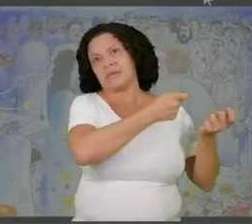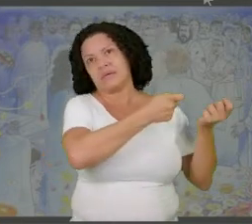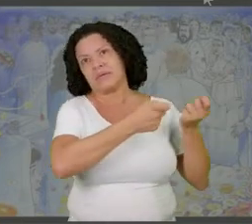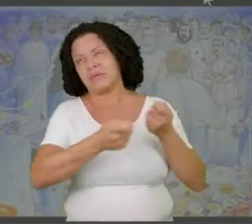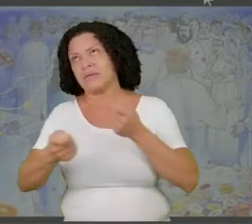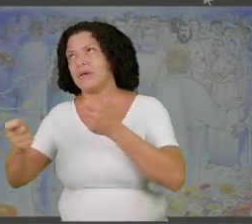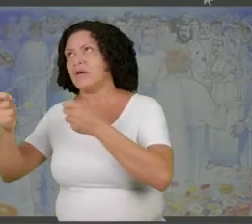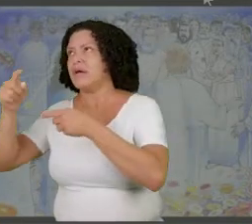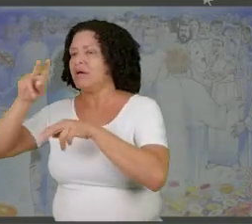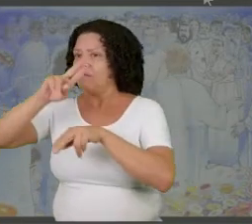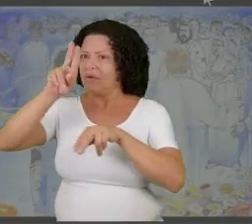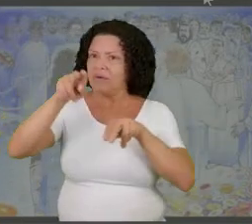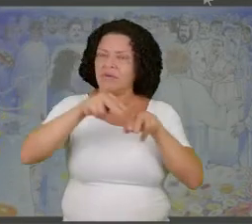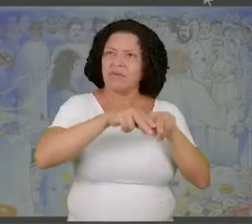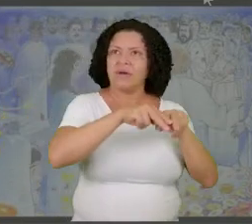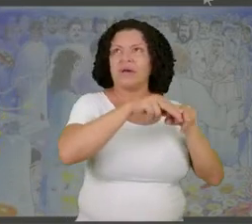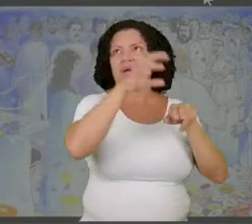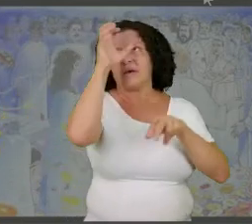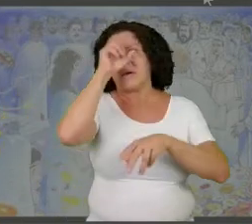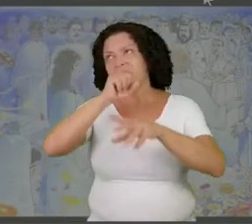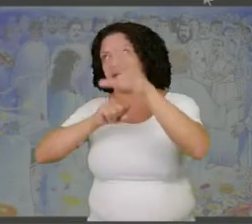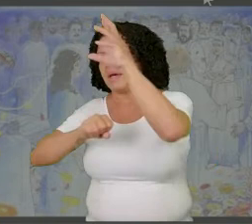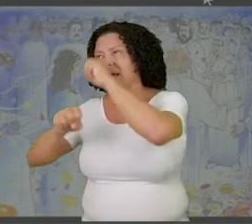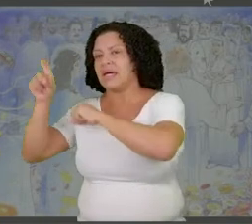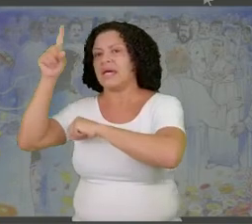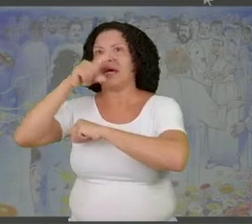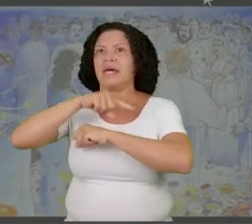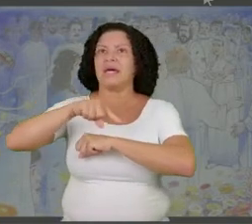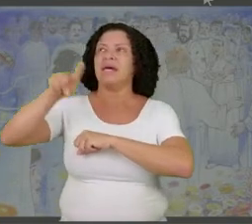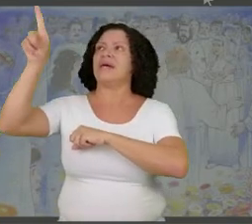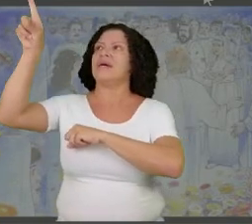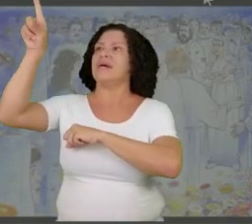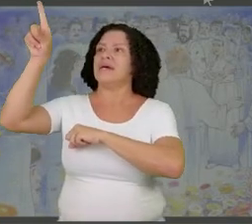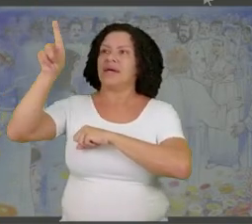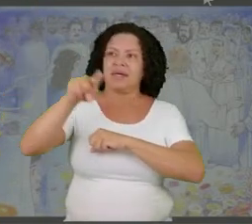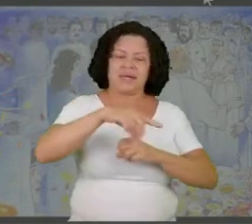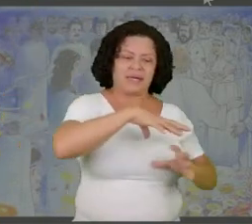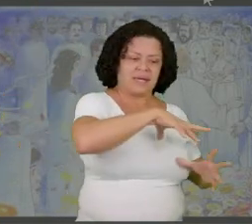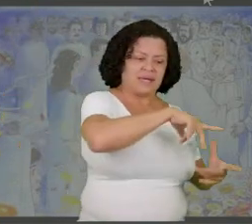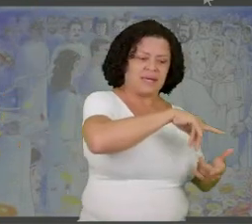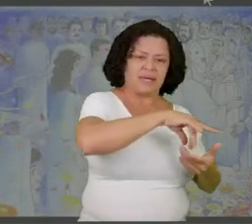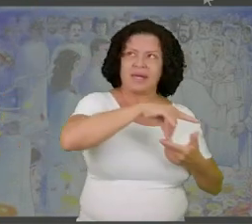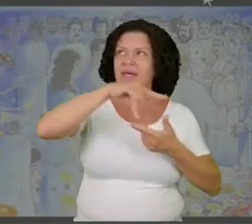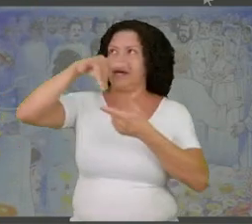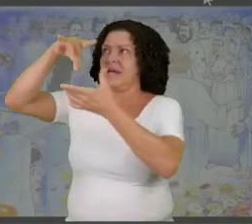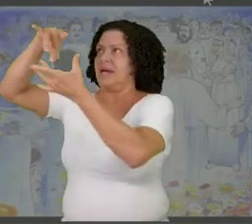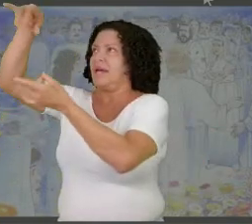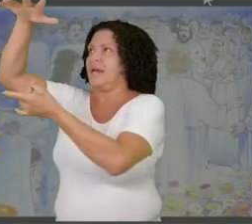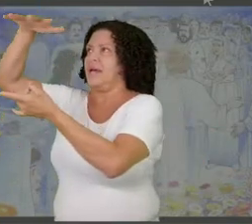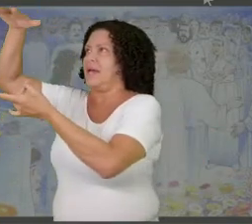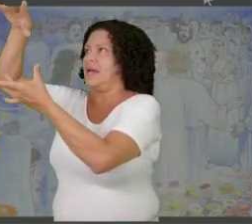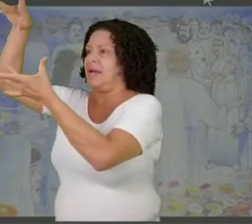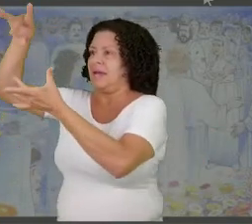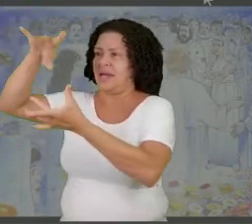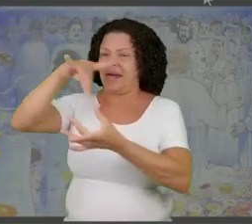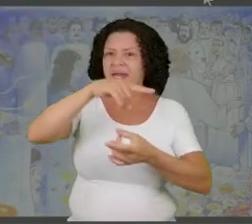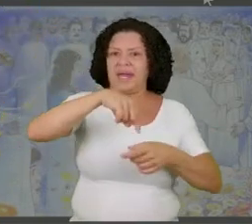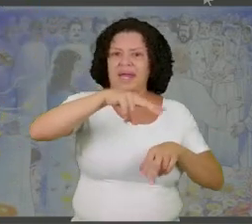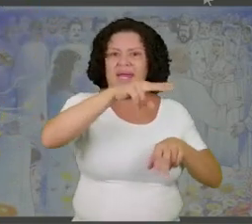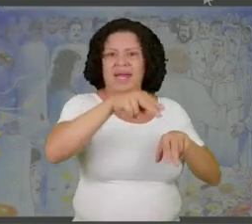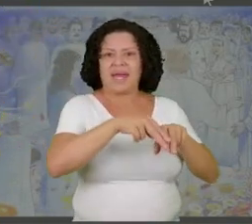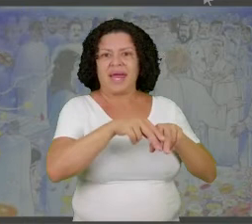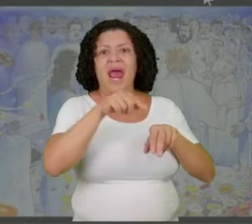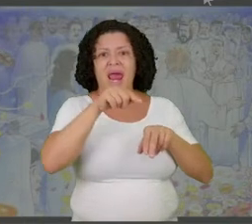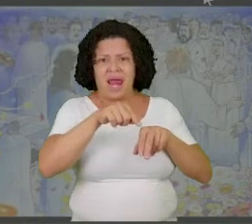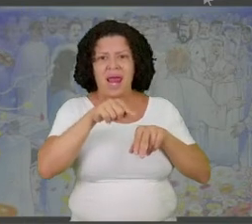e vivendo e reaprendendo, de idas e vindas ao mundo espiritual. Como disse,